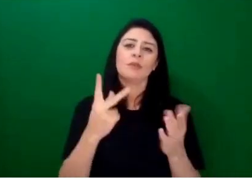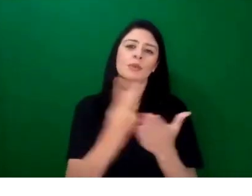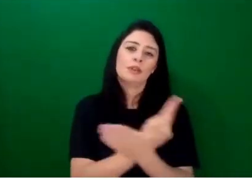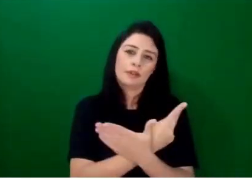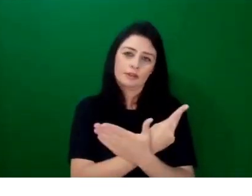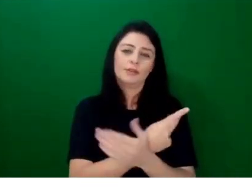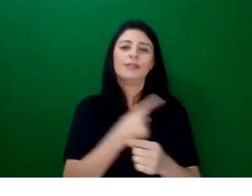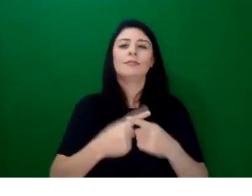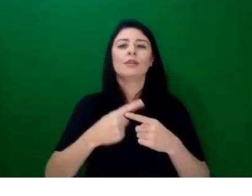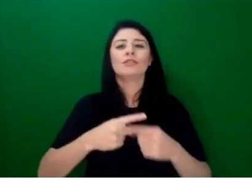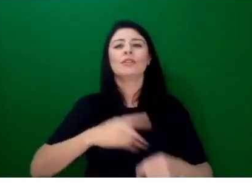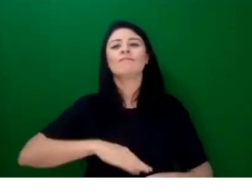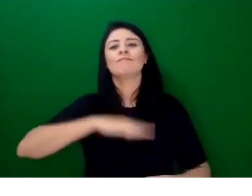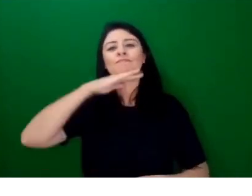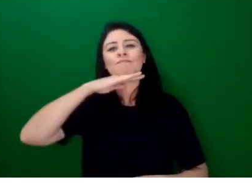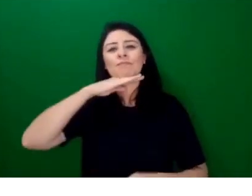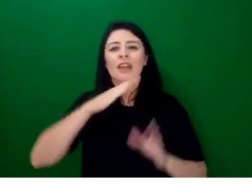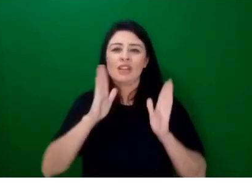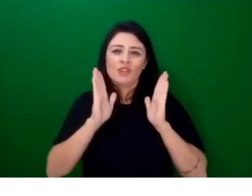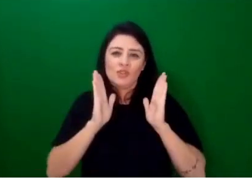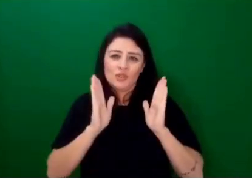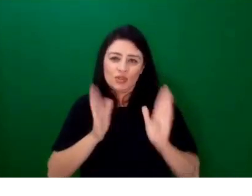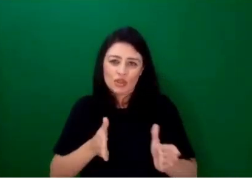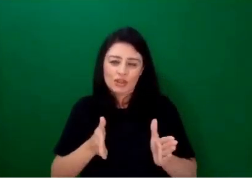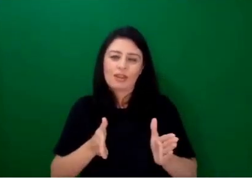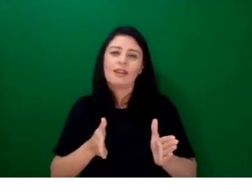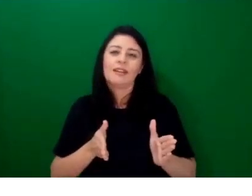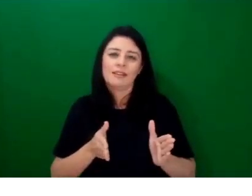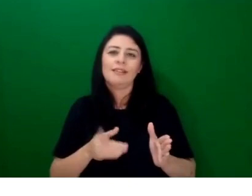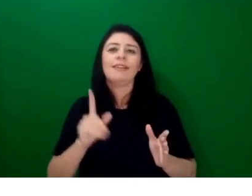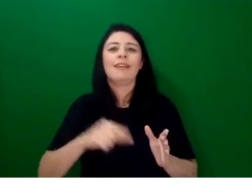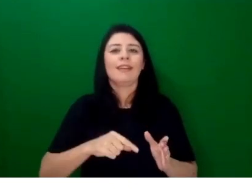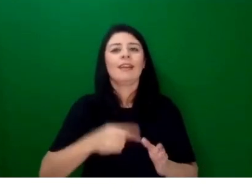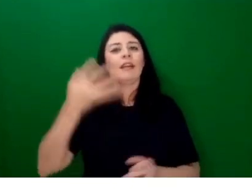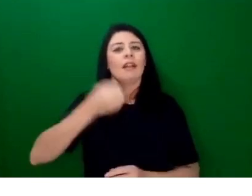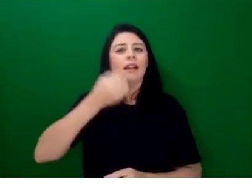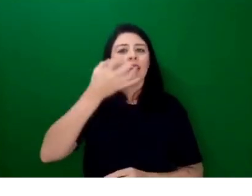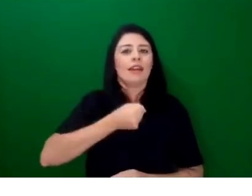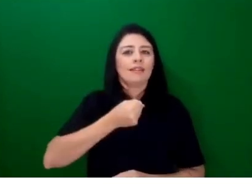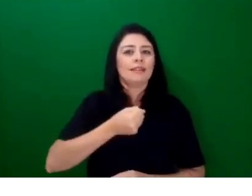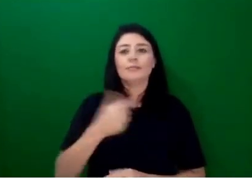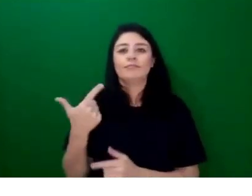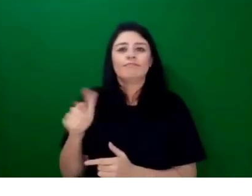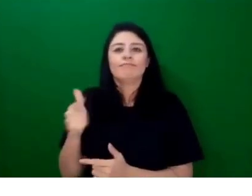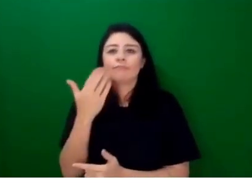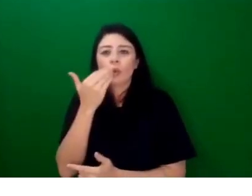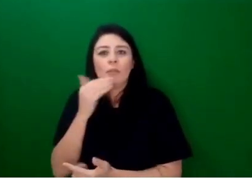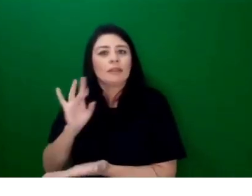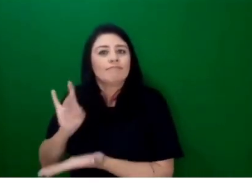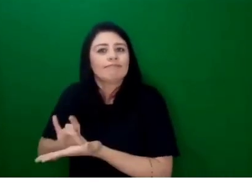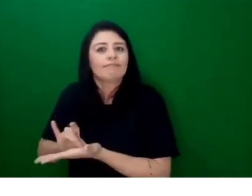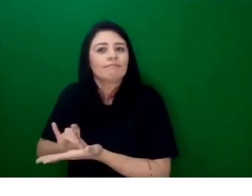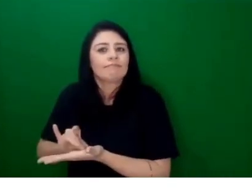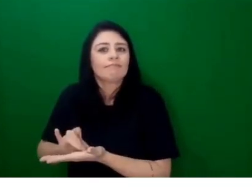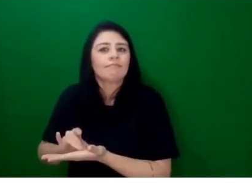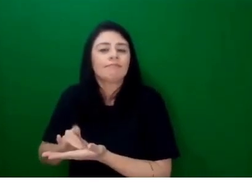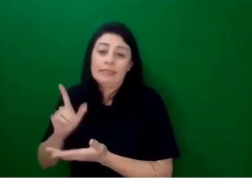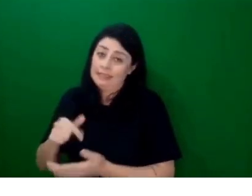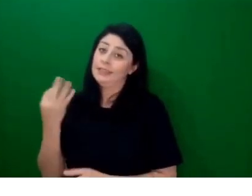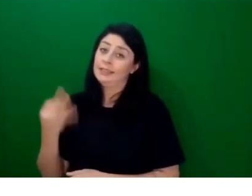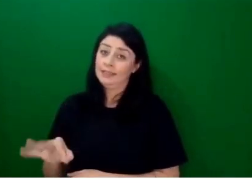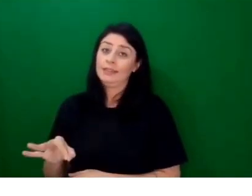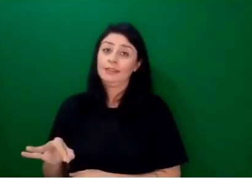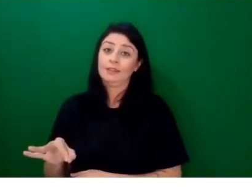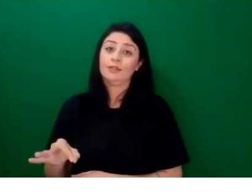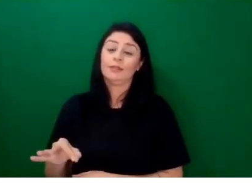Porque enche o estômago, a capacidade gástrica deles, com líquido e não com a alimentação, não com a comida, que